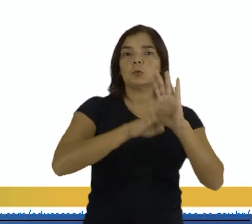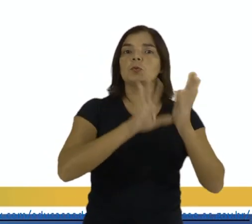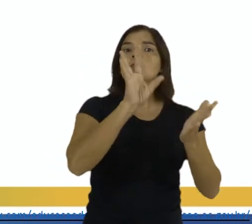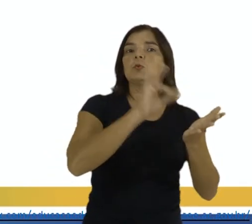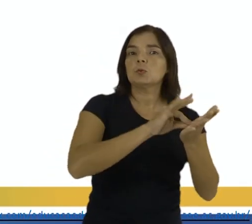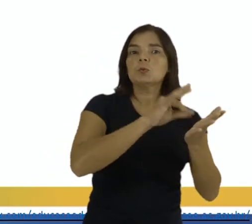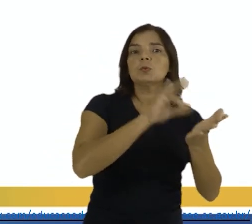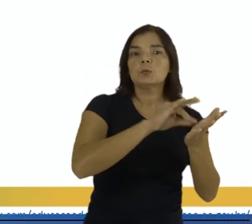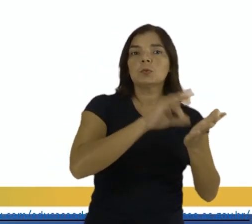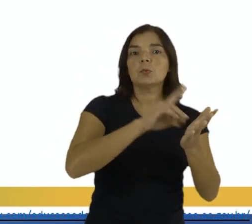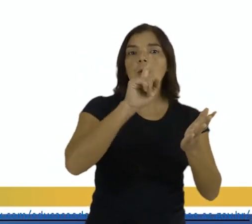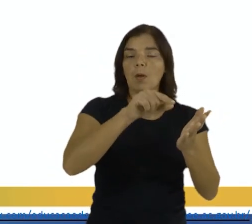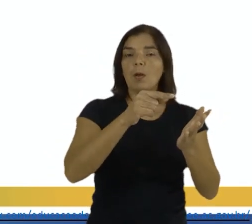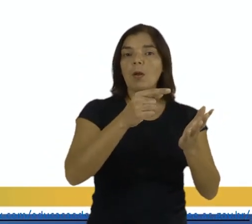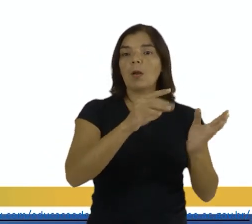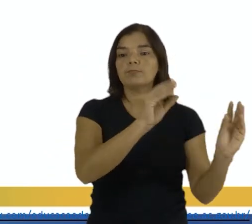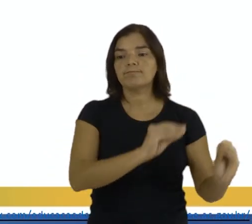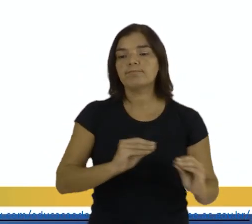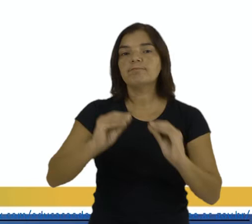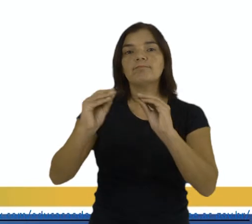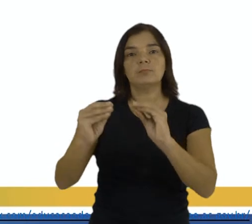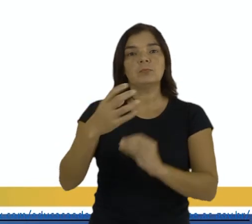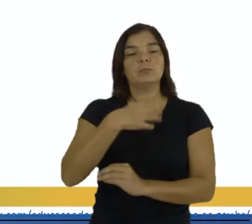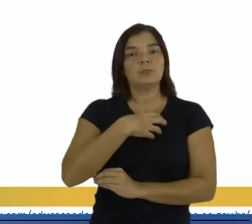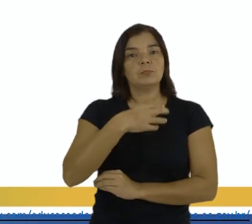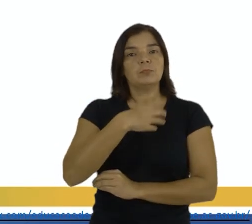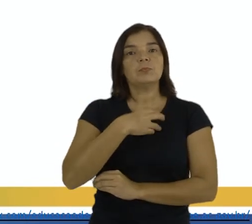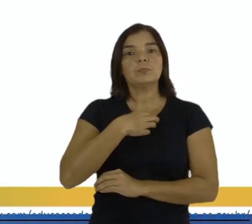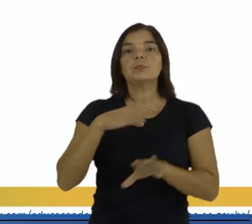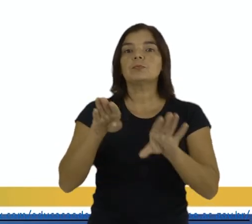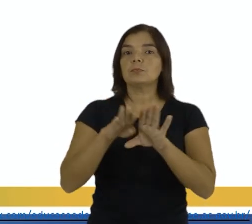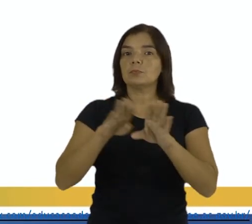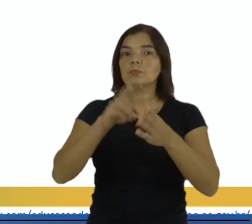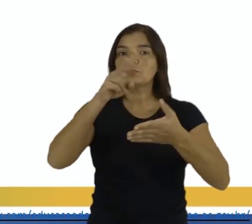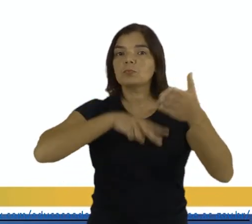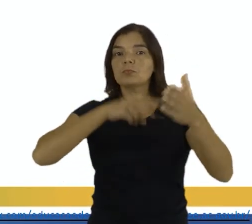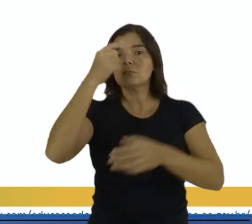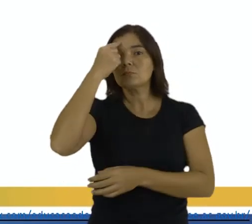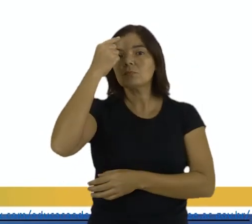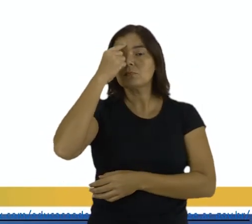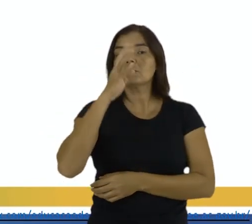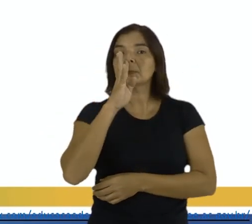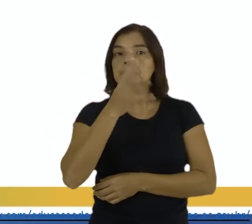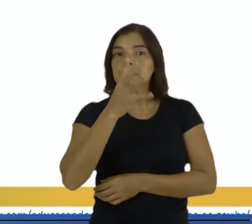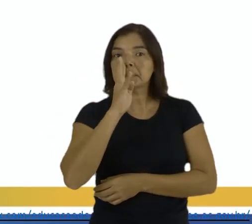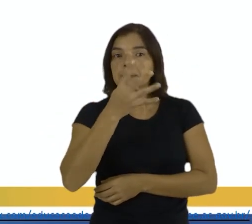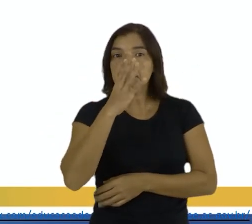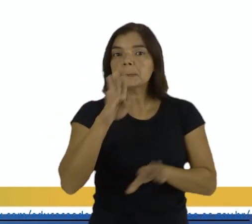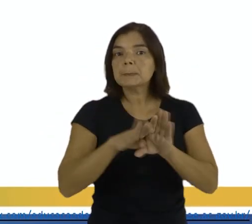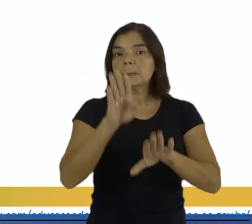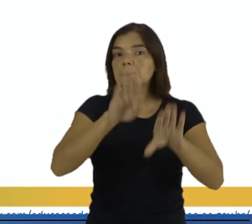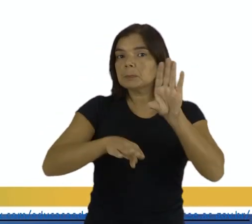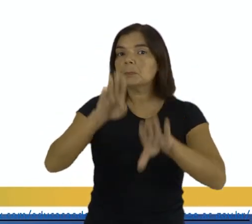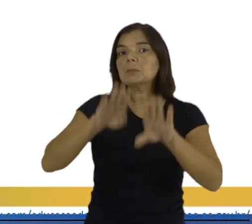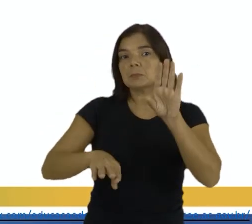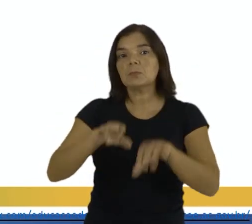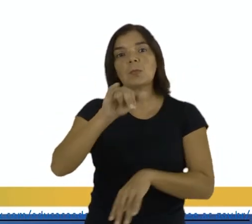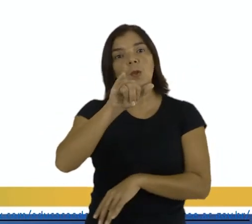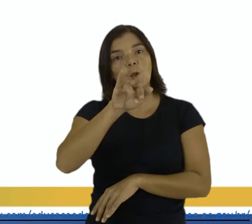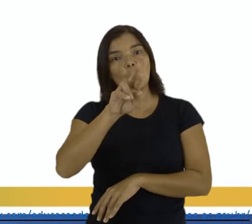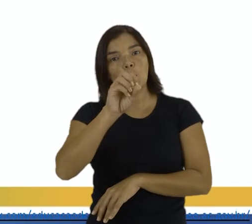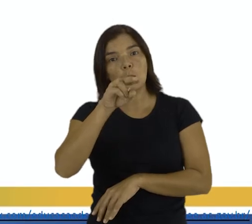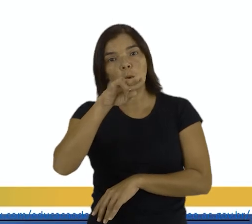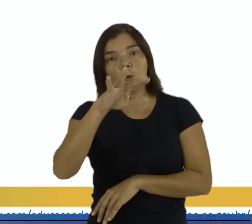original é retomada para transformar seu sentido e levar o leitor a uma reflexão crítica e às vezes irônica sobre o